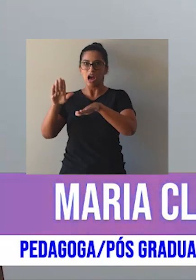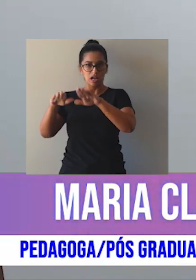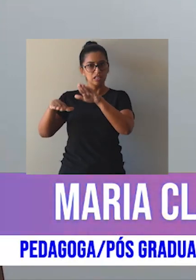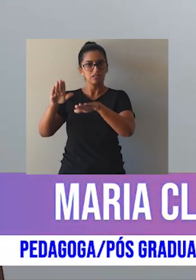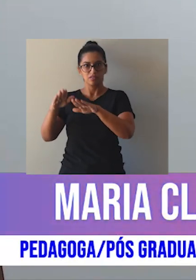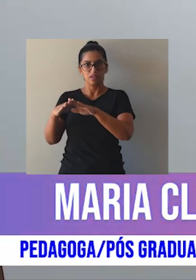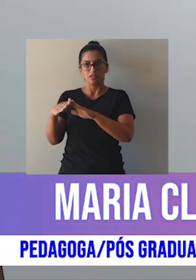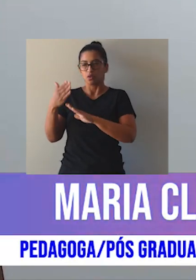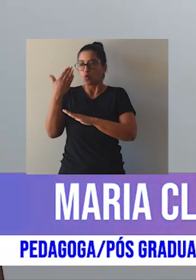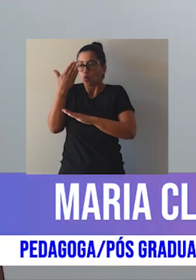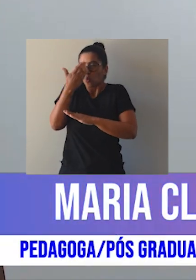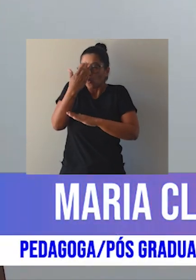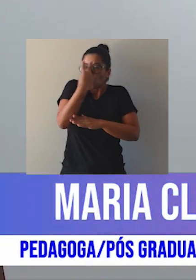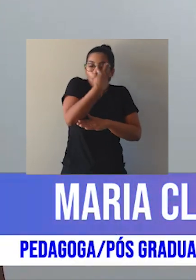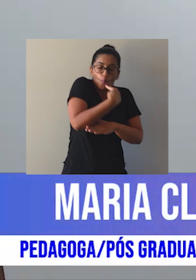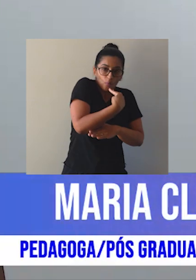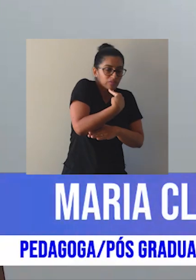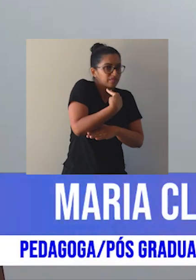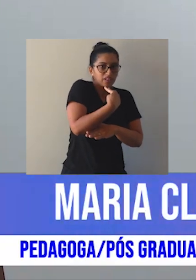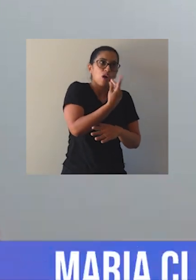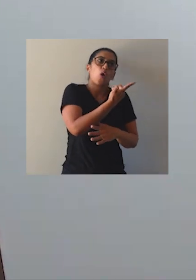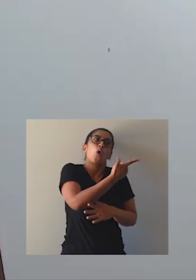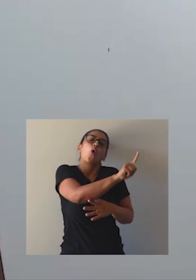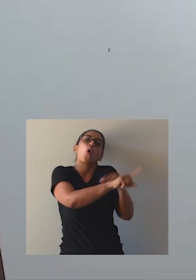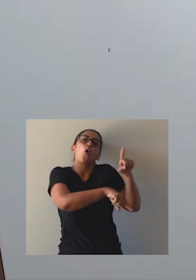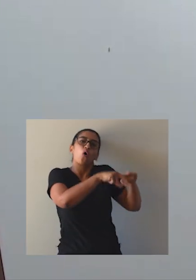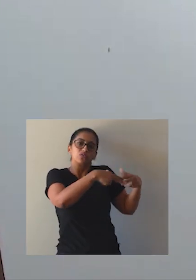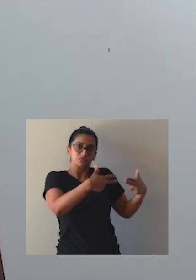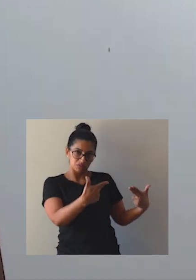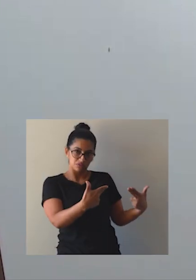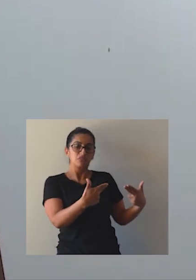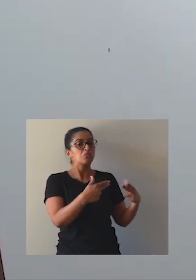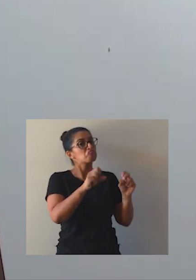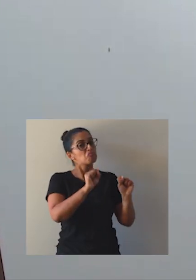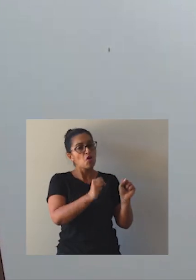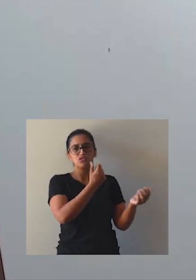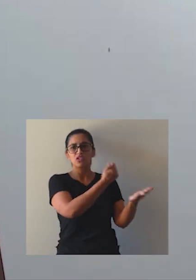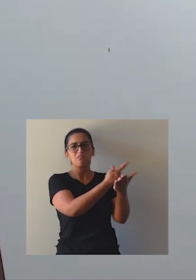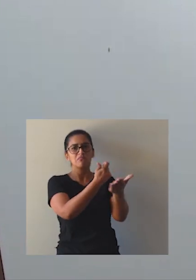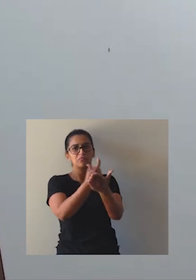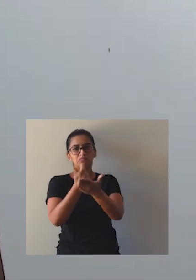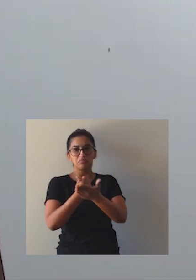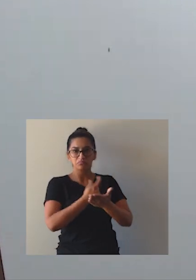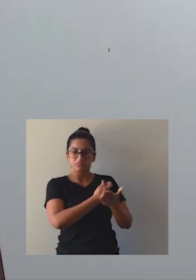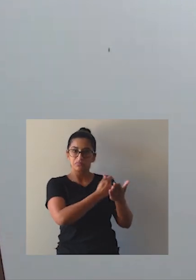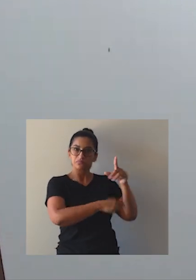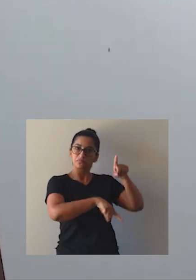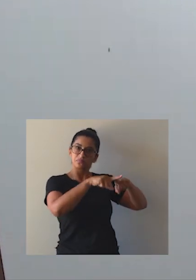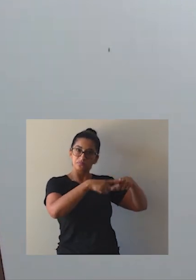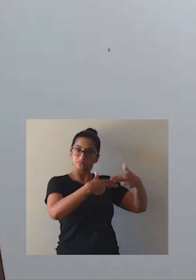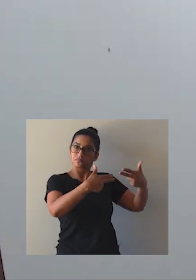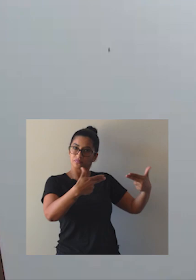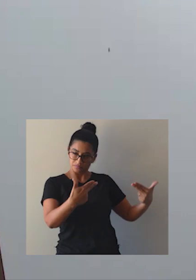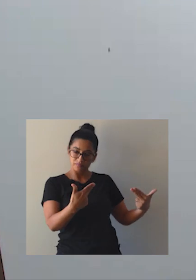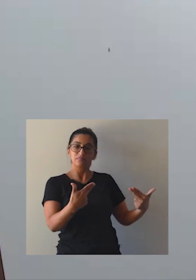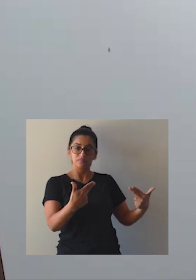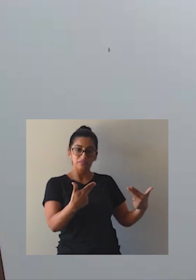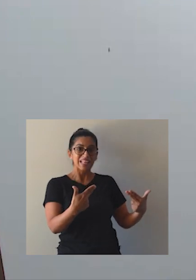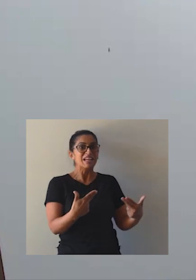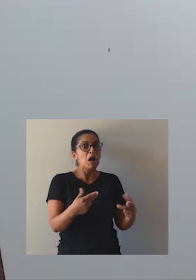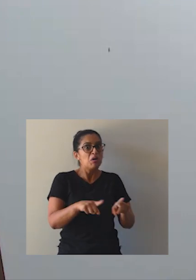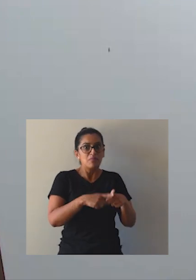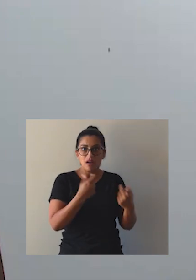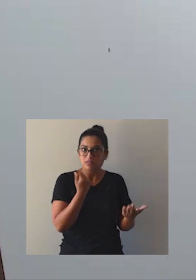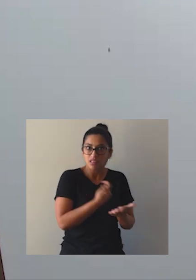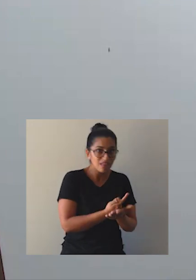material para você trabalhar com os dois tipos de deficiência visual. E esses materiais podem ser confeccionados por sucata, não precisa